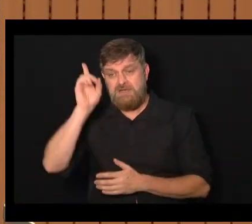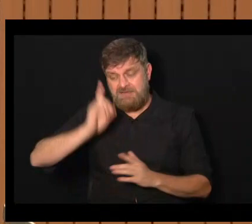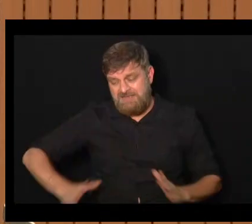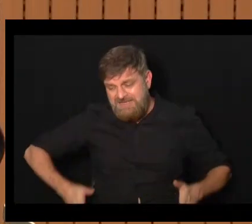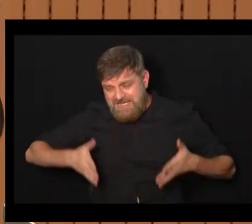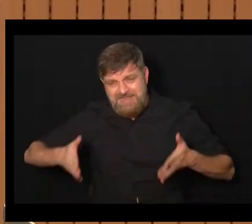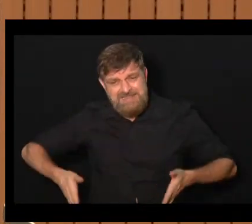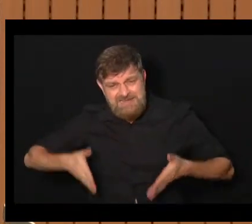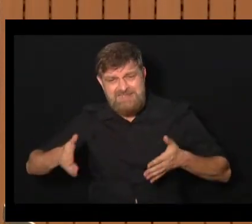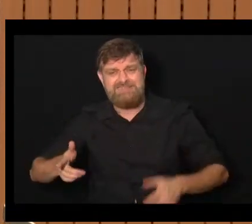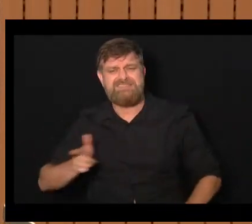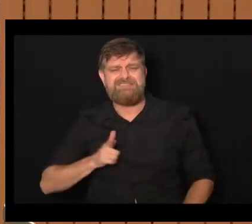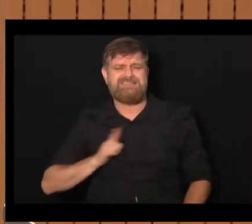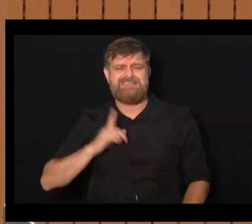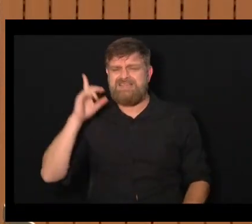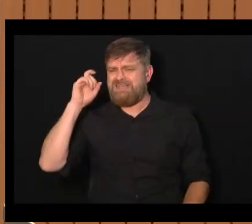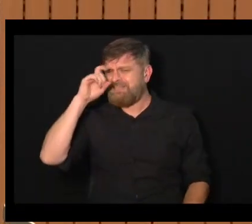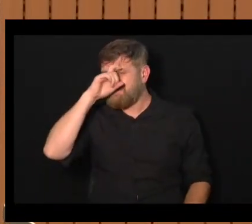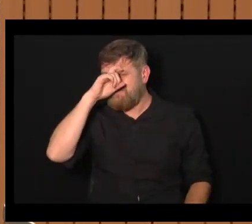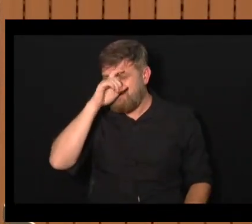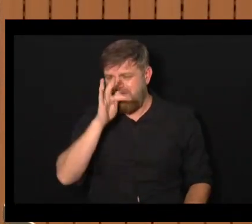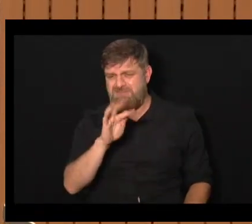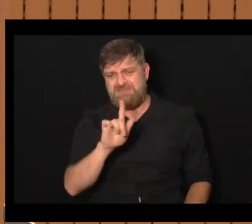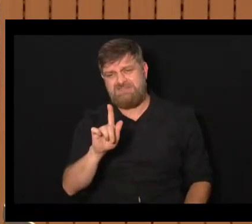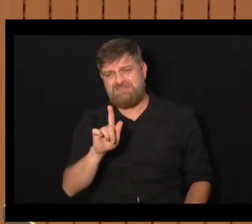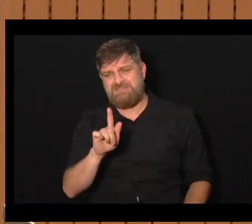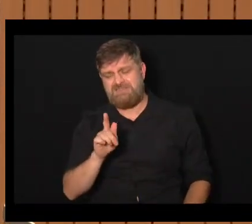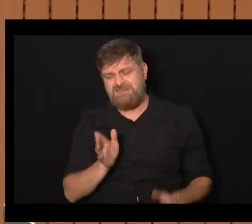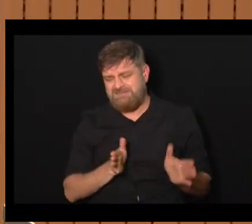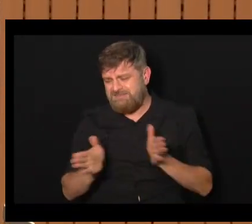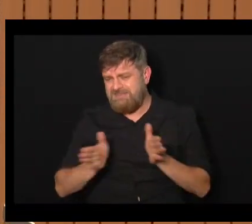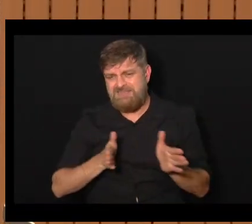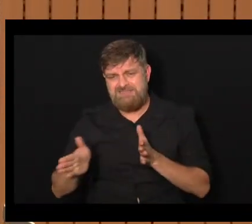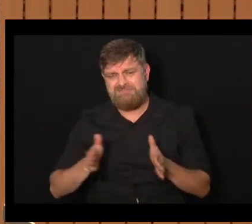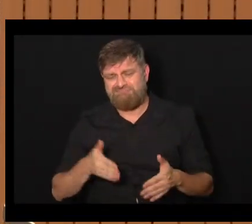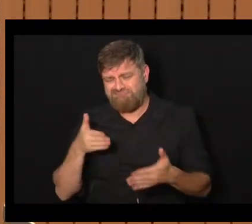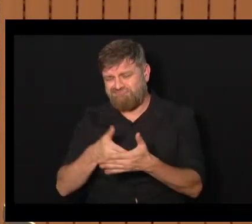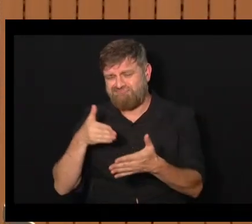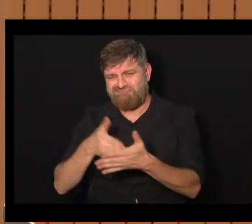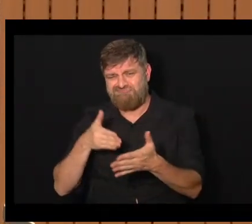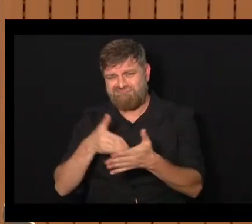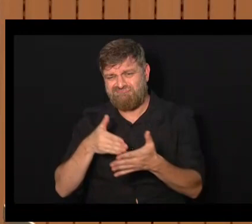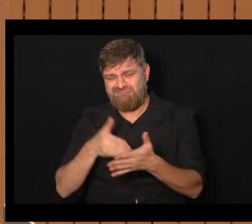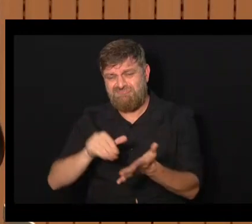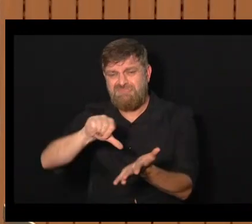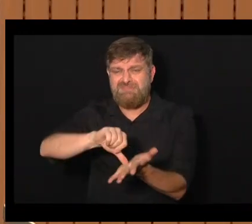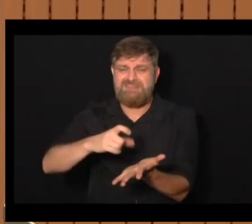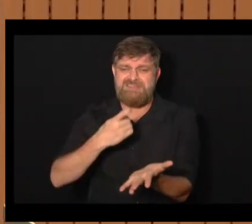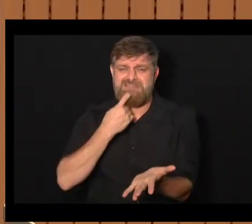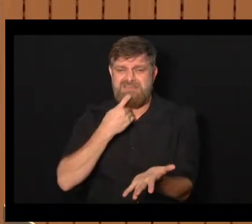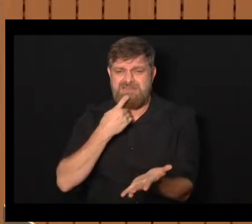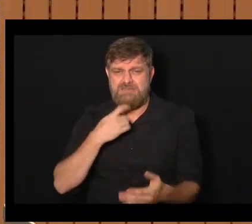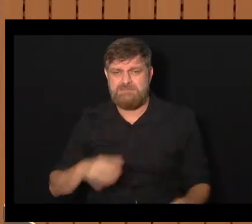também continuam tendo muita dificuldade de andar no centro de Campinas.